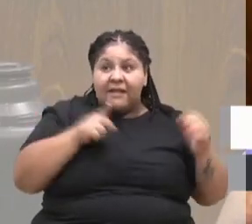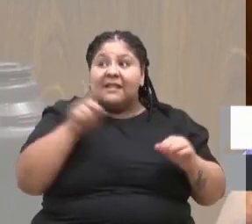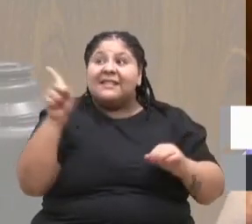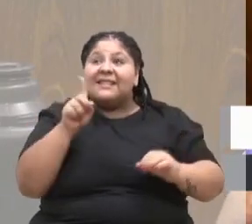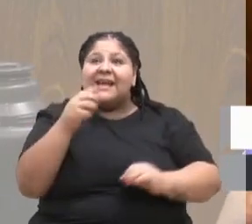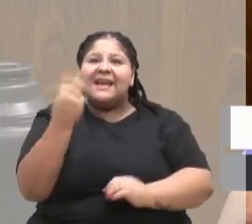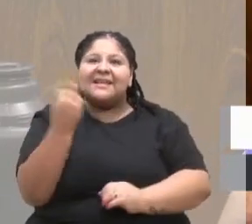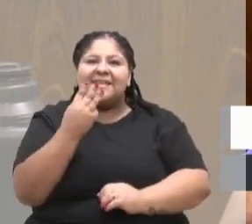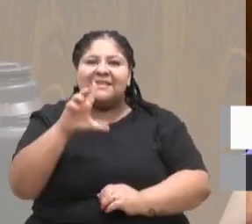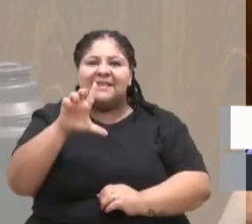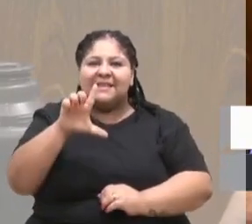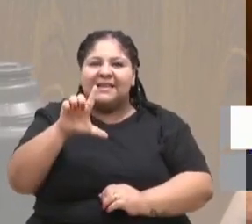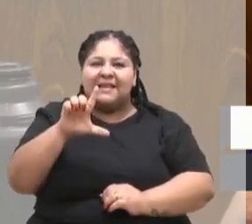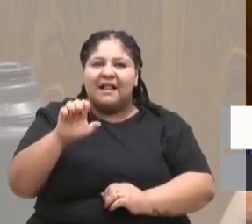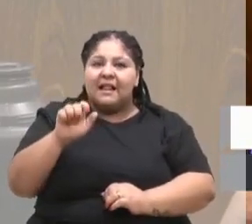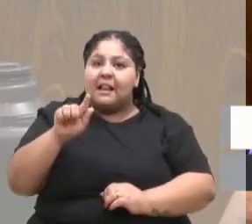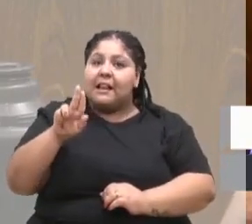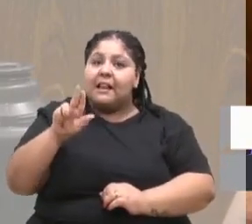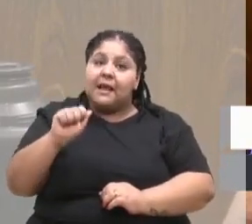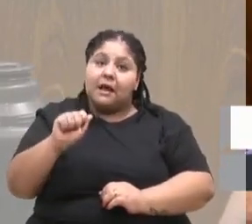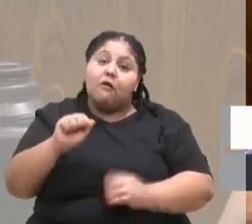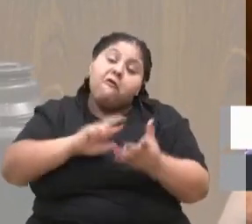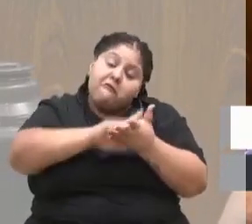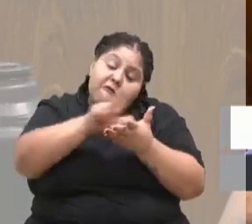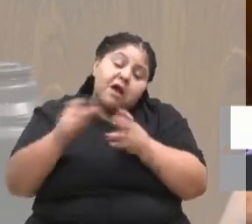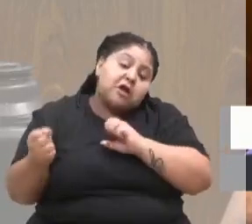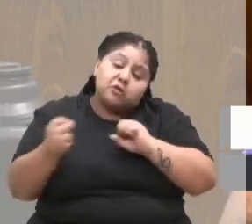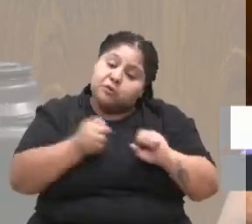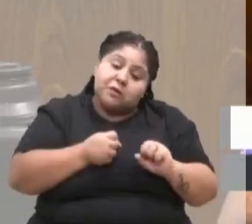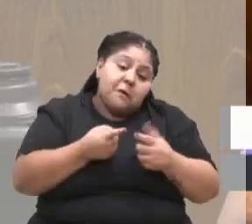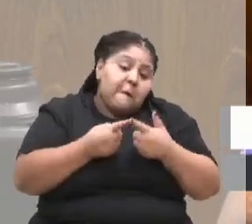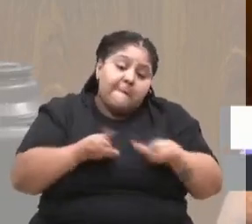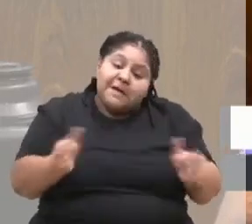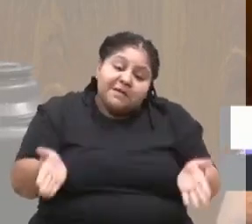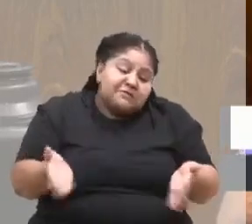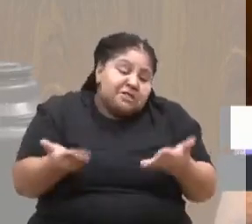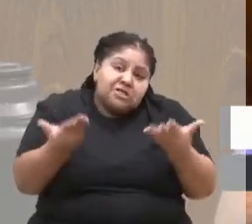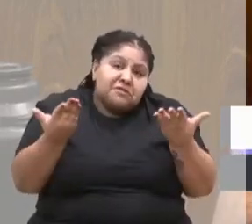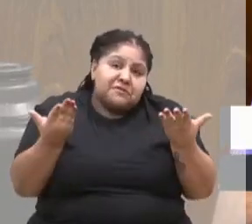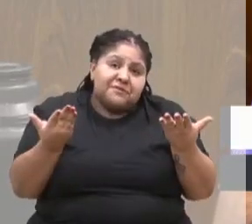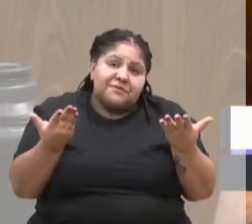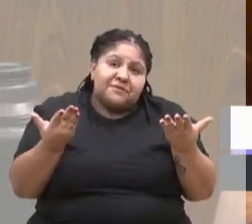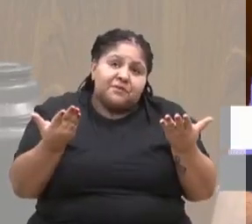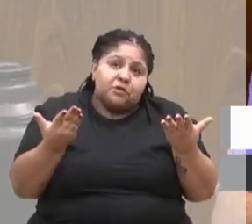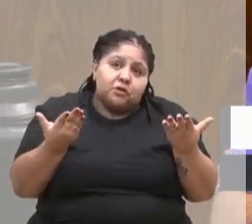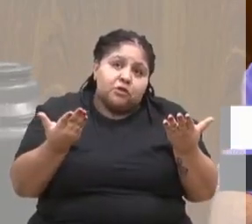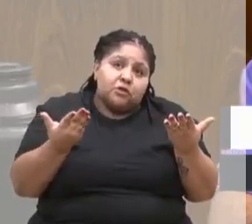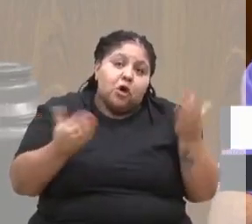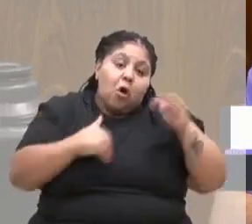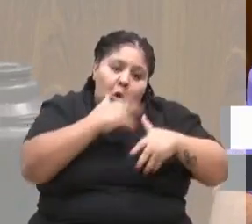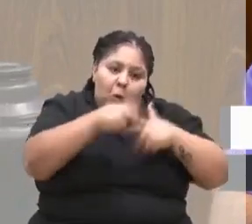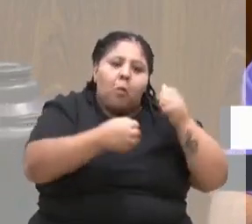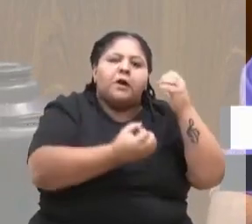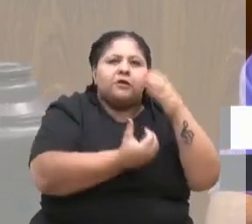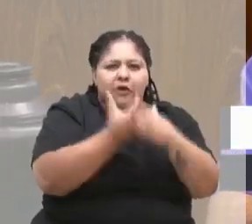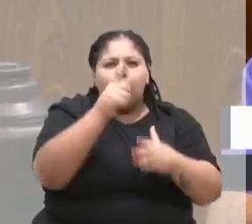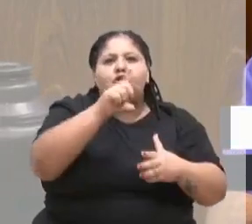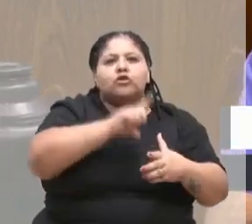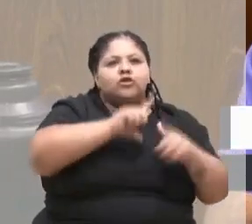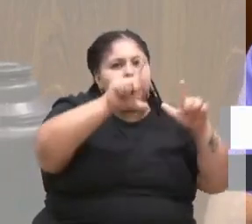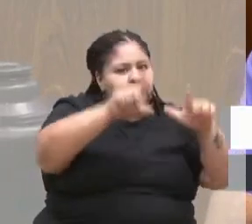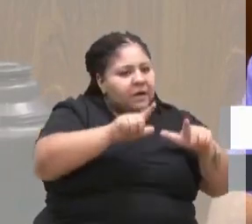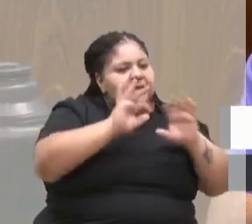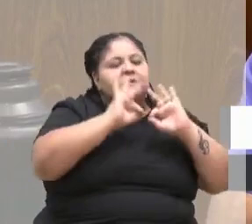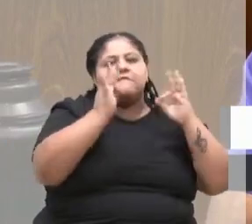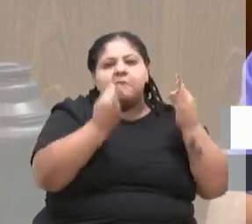exemplo. Vários poderiam ser, mas não se incentivam e não são. Aliás, quando se criou lá, tinham espaços, famílias querendo fazer